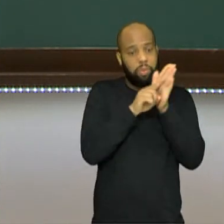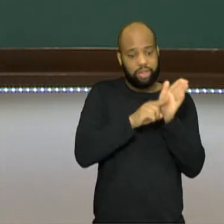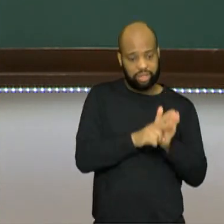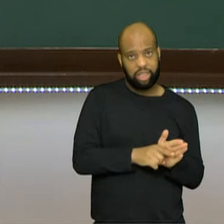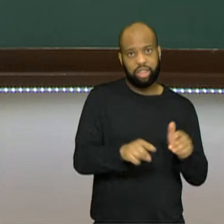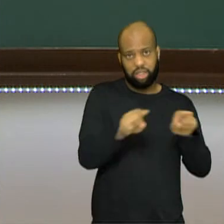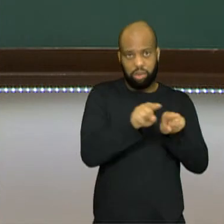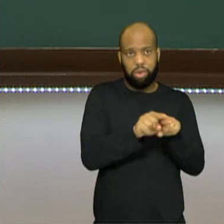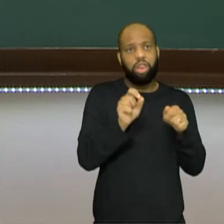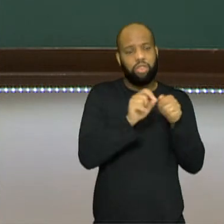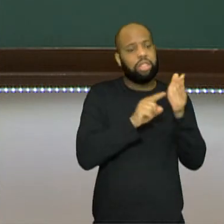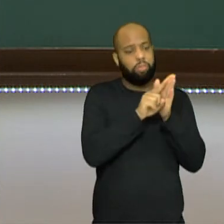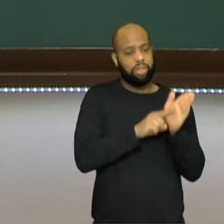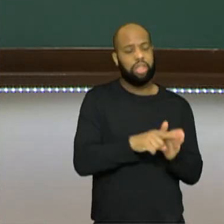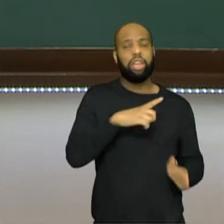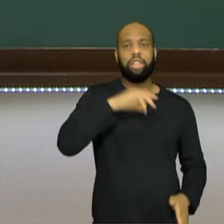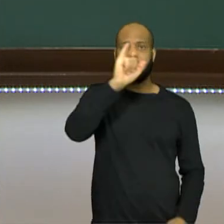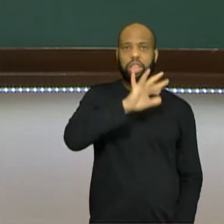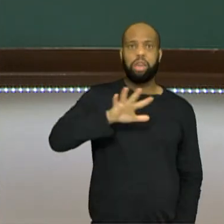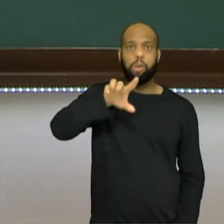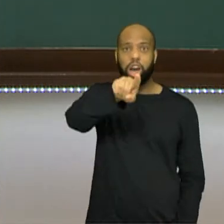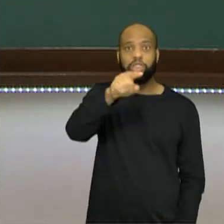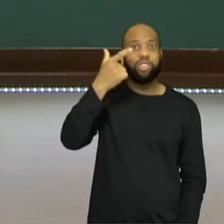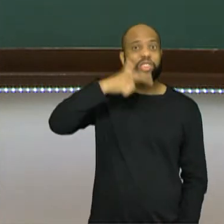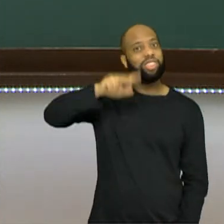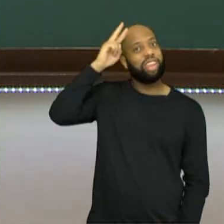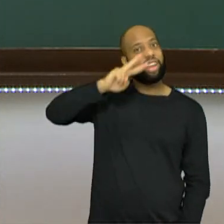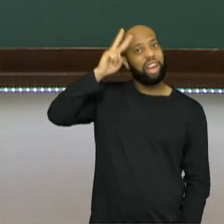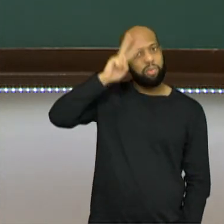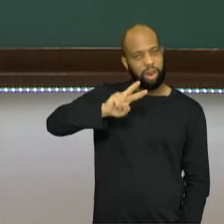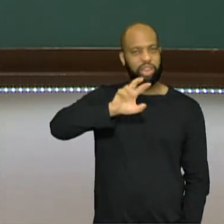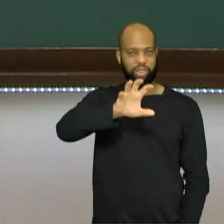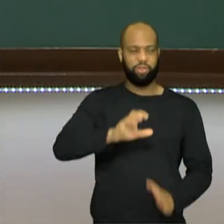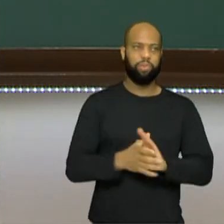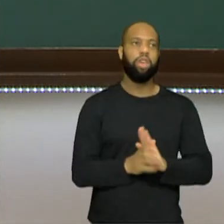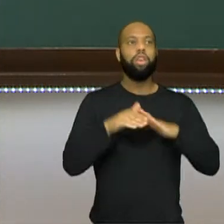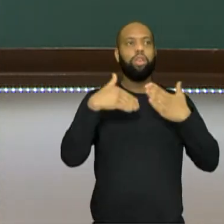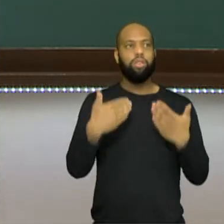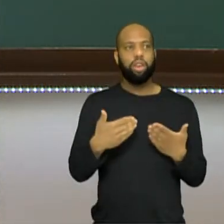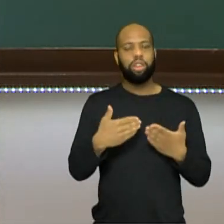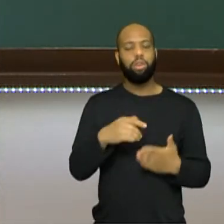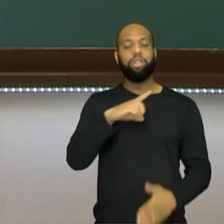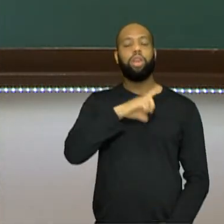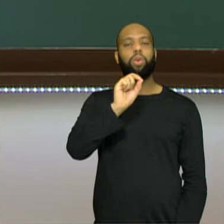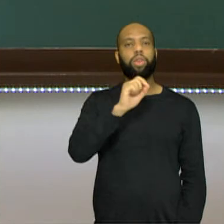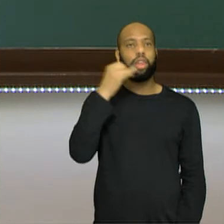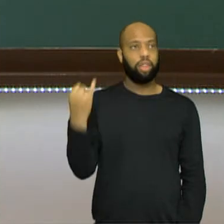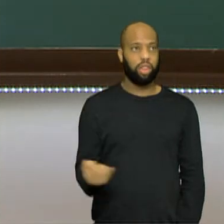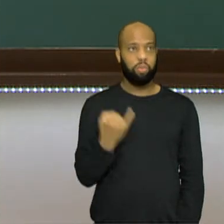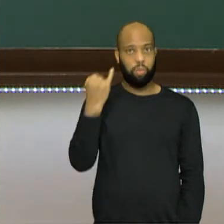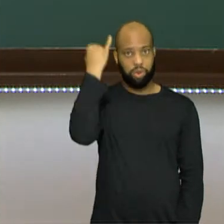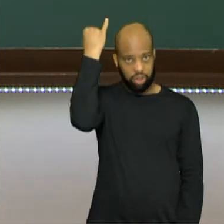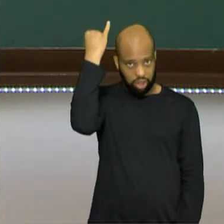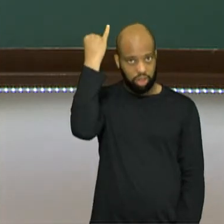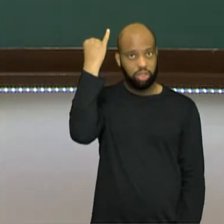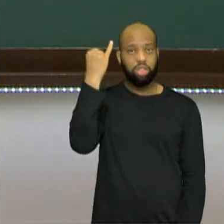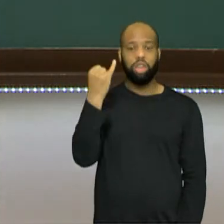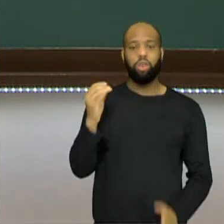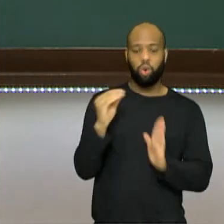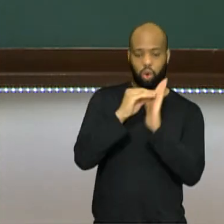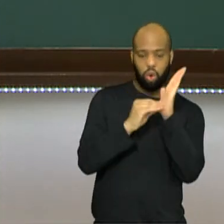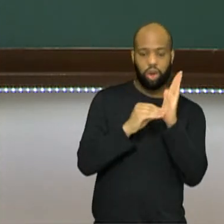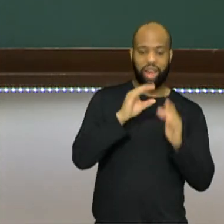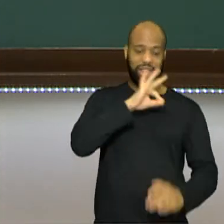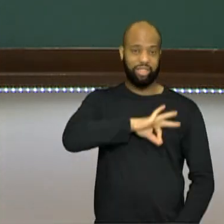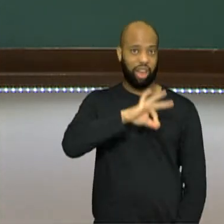para que você tenha imagens que subsidiem essa resposta. Nelas, obviamente, nós devemos levantar questões ligadas a